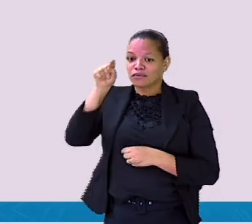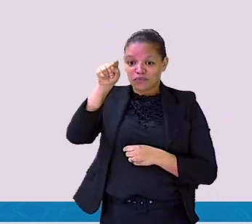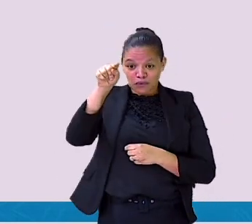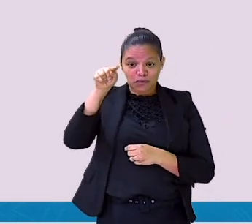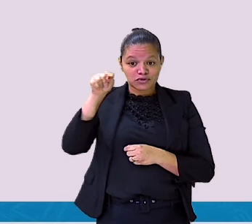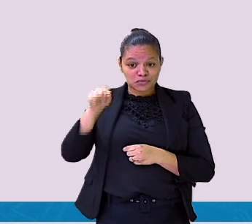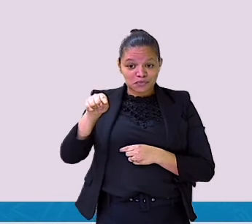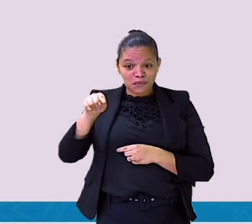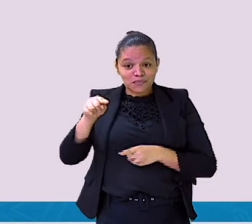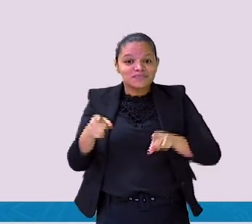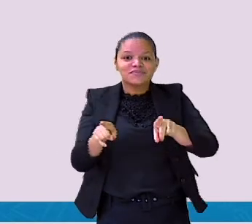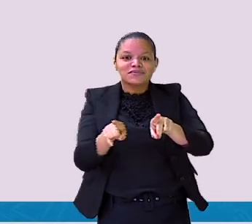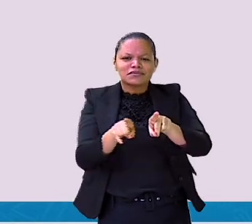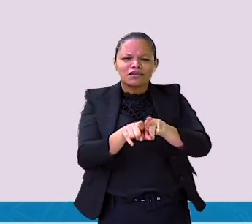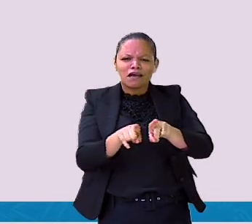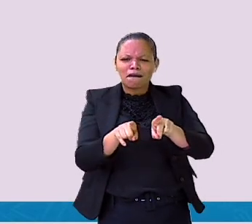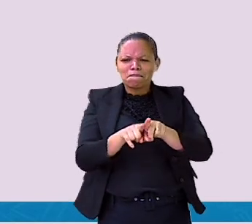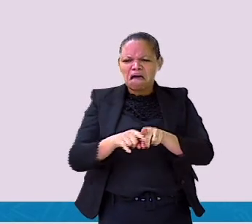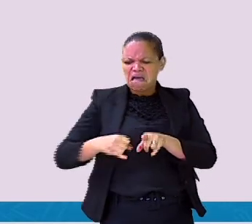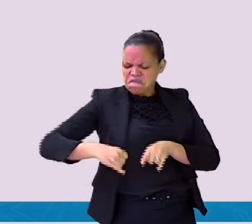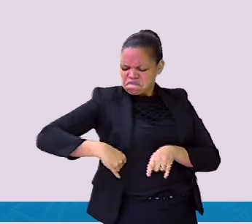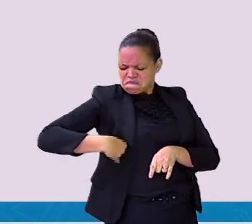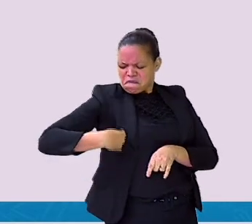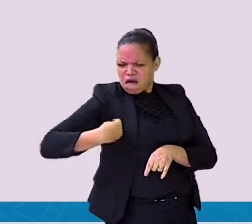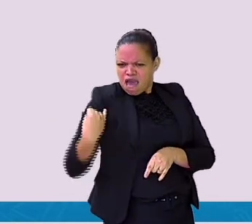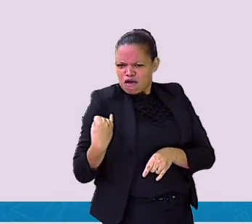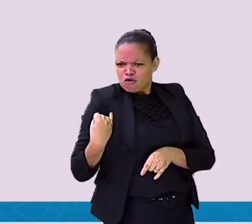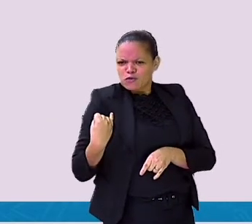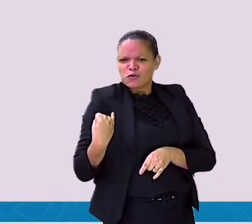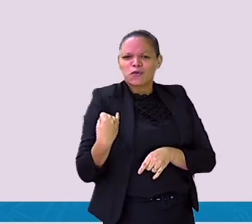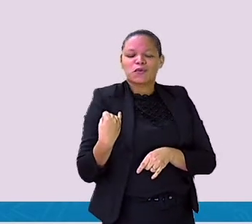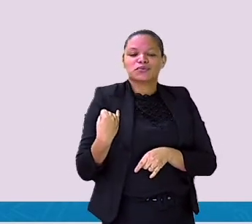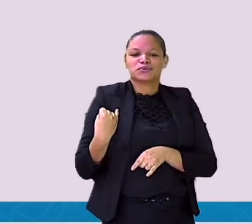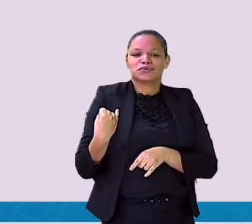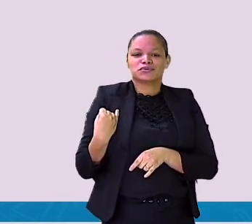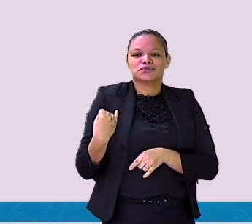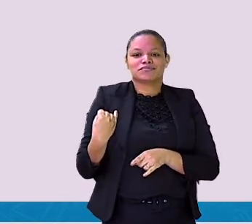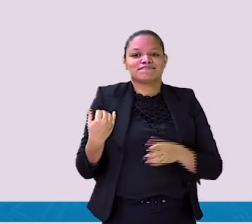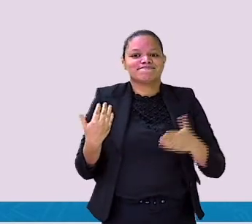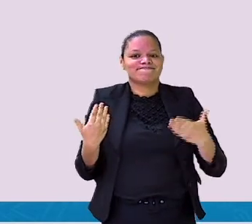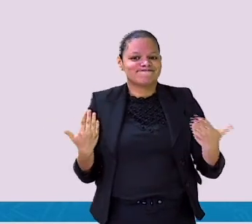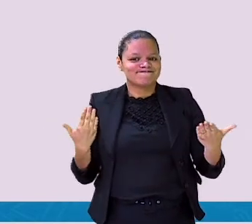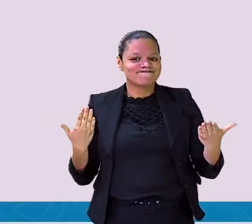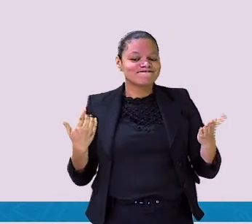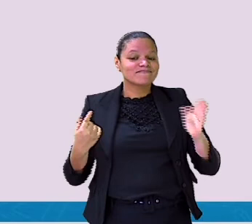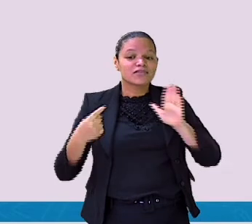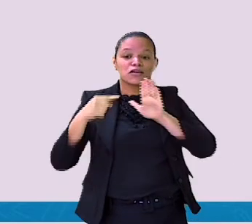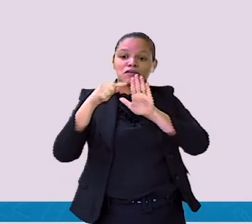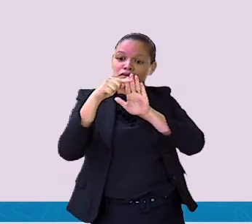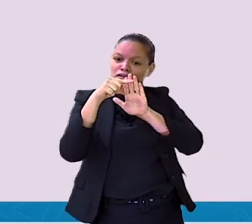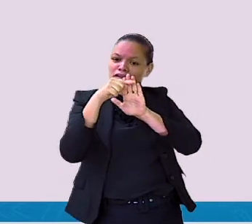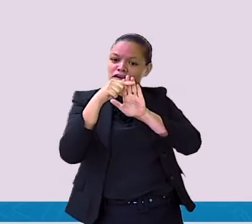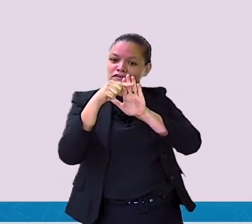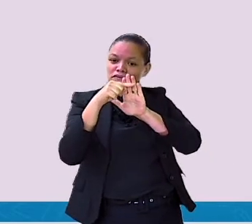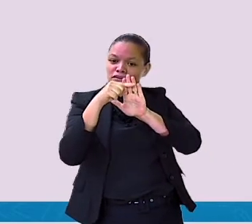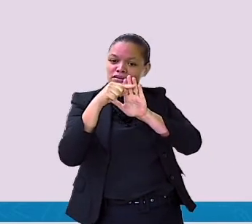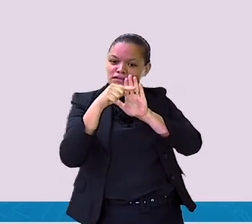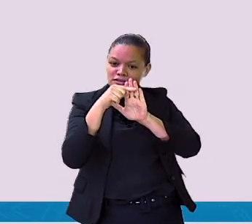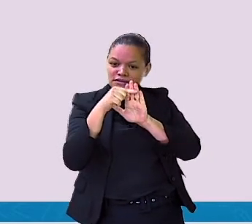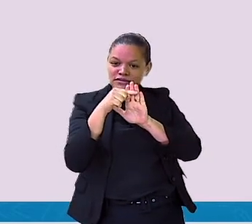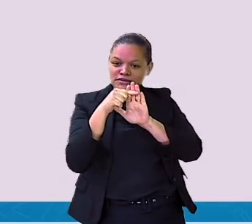feios. Então, o travessão, que vem antes da fala dos personagens, toda vez que eu